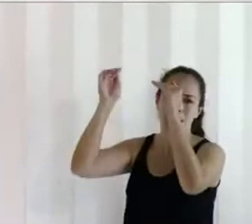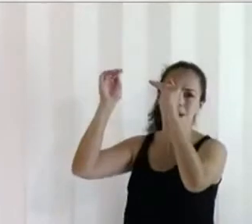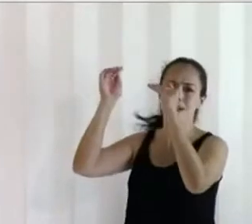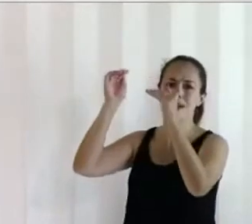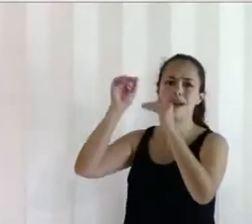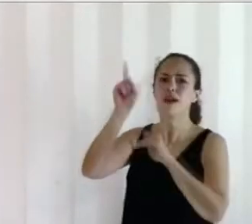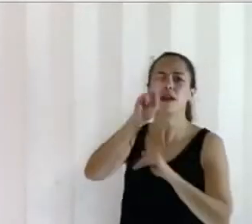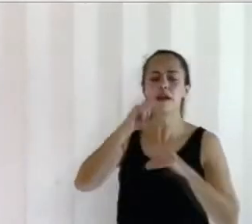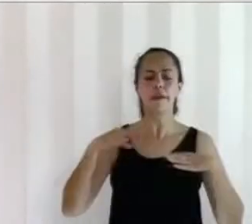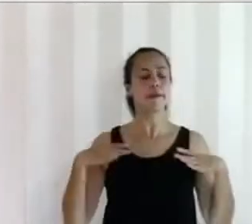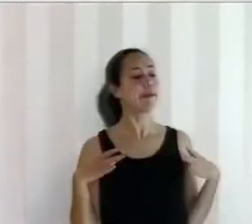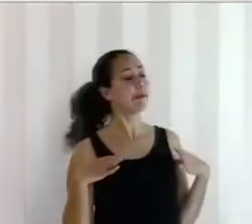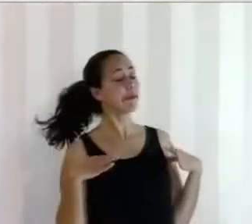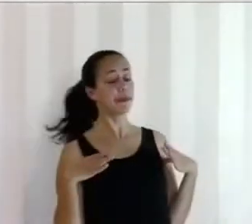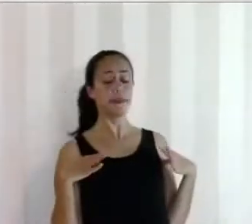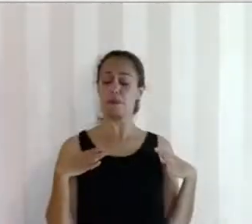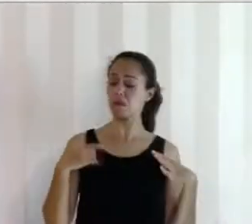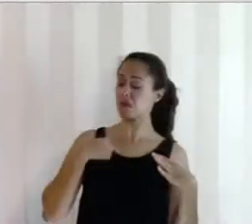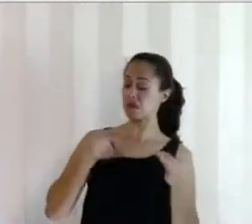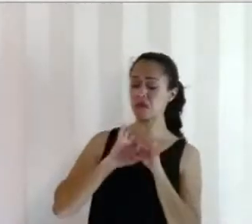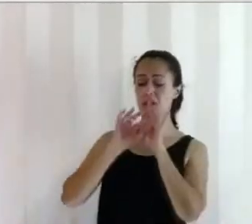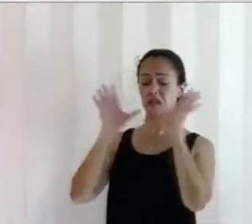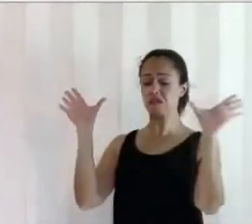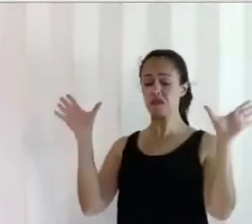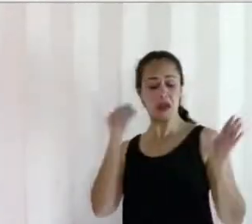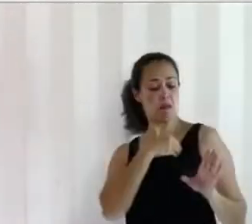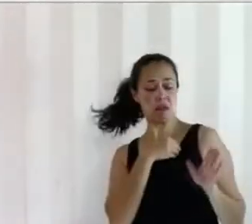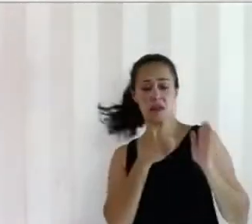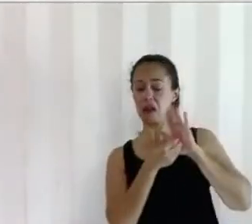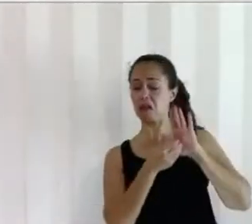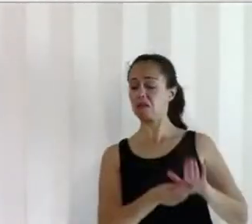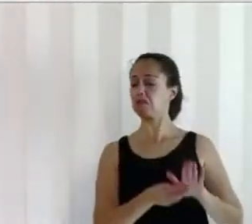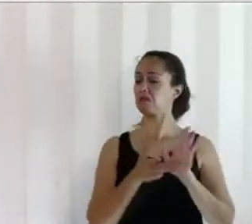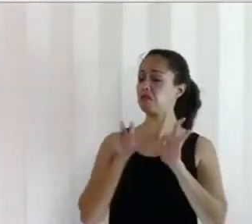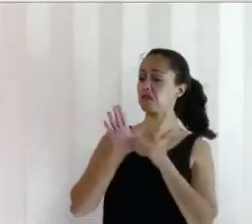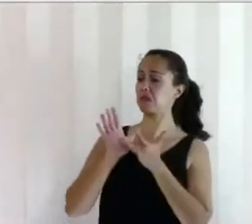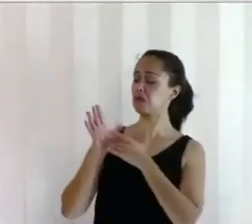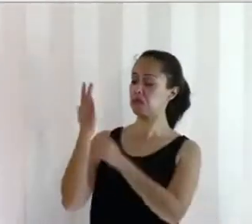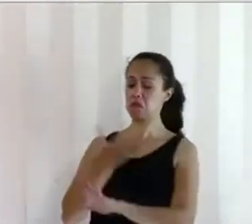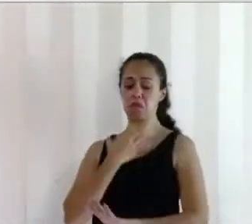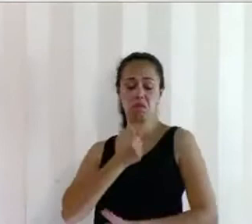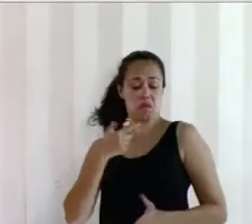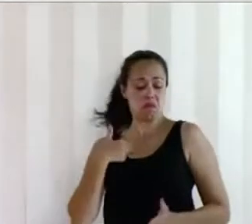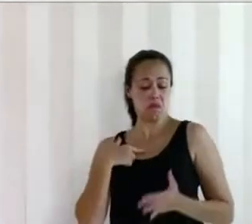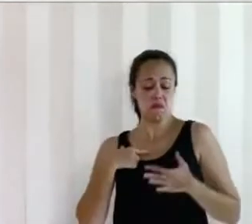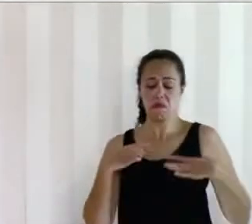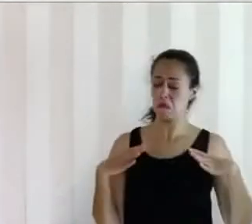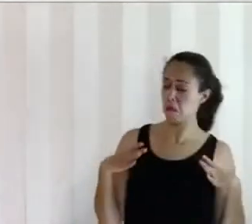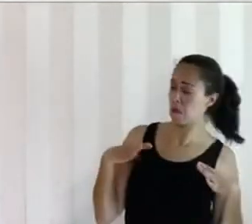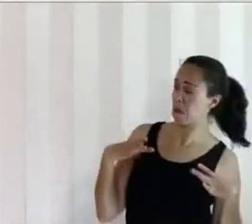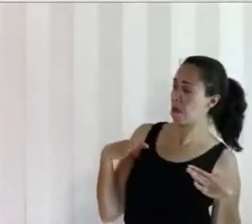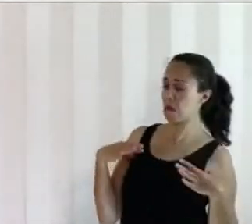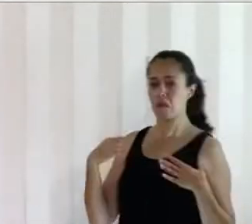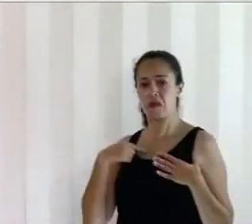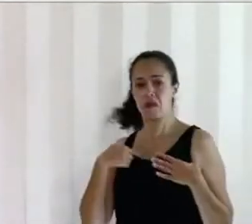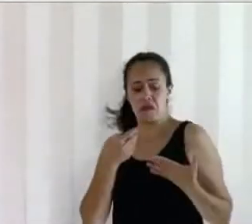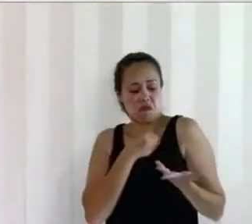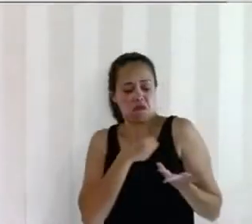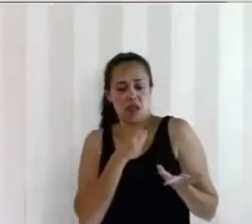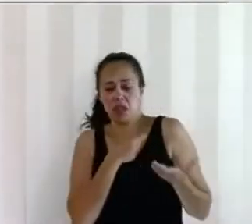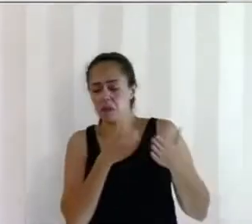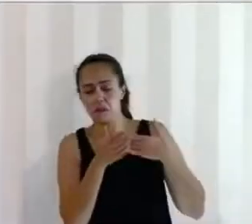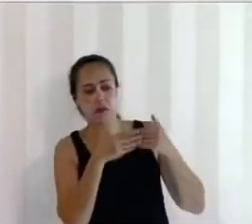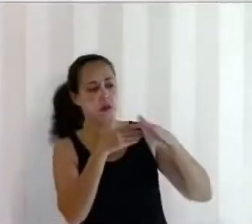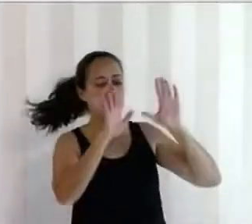referência de quem é Deus, e de quem é o próximo, e de quem somos nós mesmos, qualquer coisa pode ser